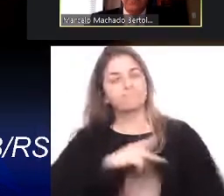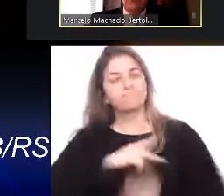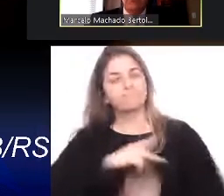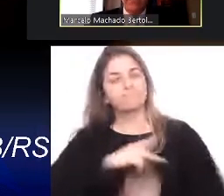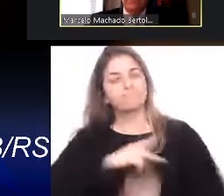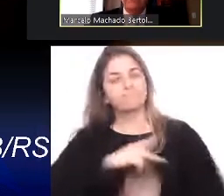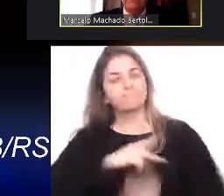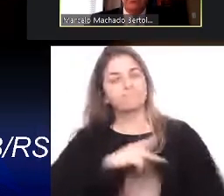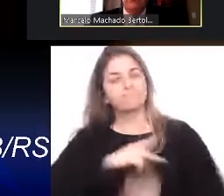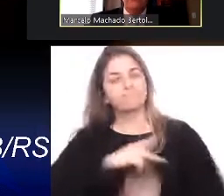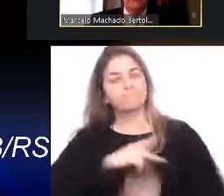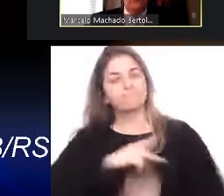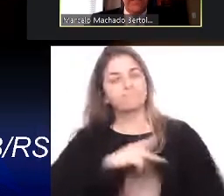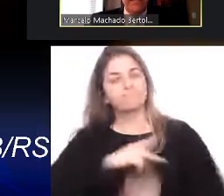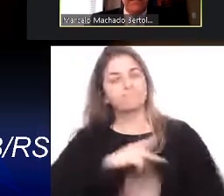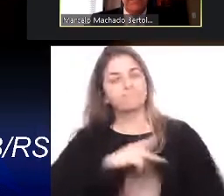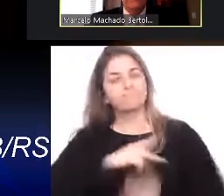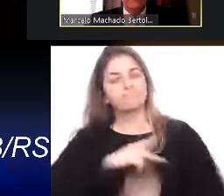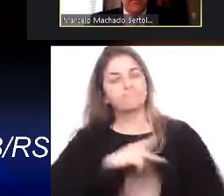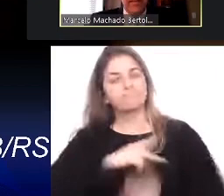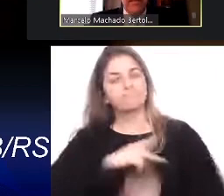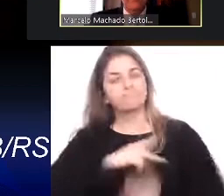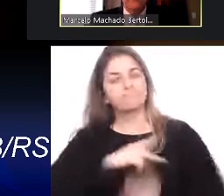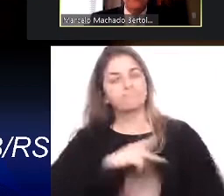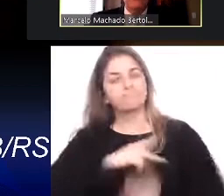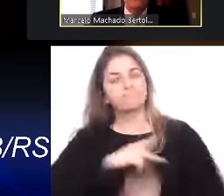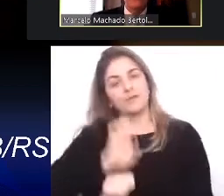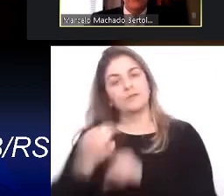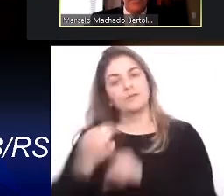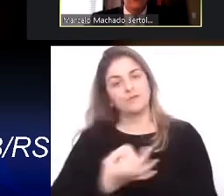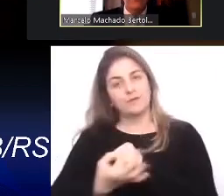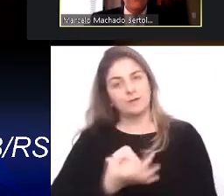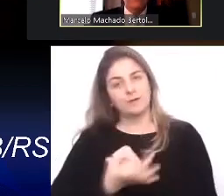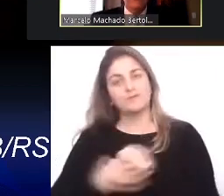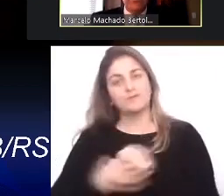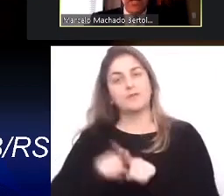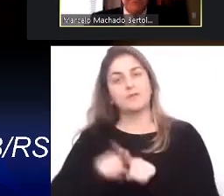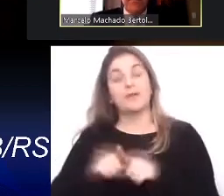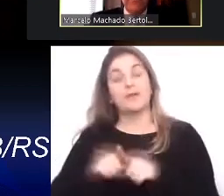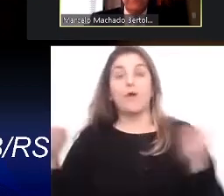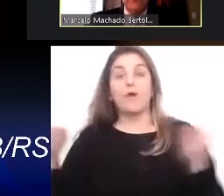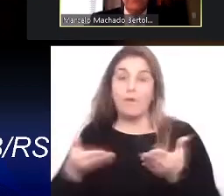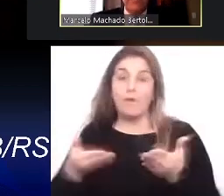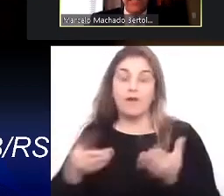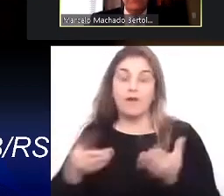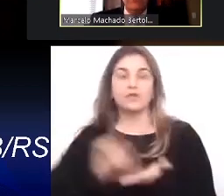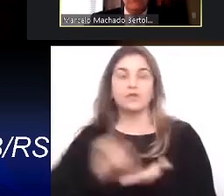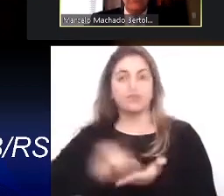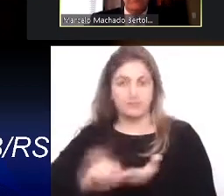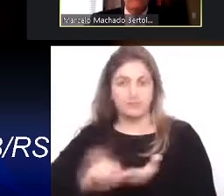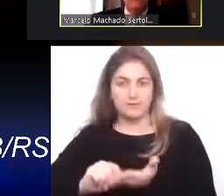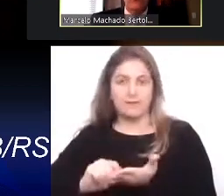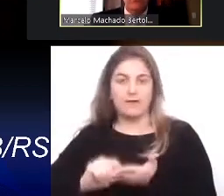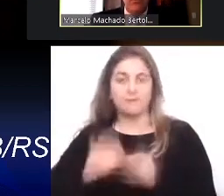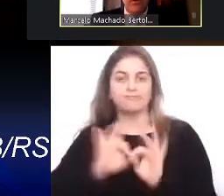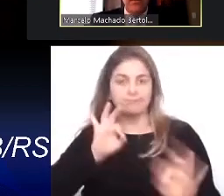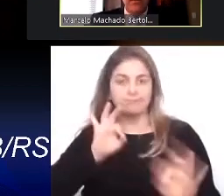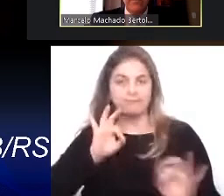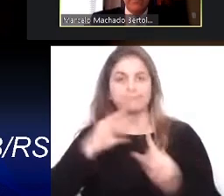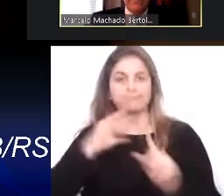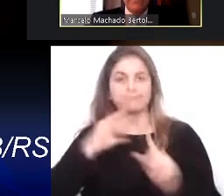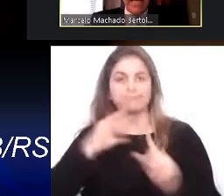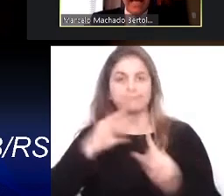9ª Conferência Estadual da Advocacia, desta vez digital. Dizer, meu presidente Ricardo, que eu tenho muito